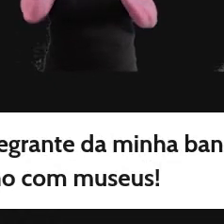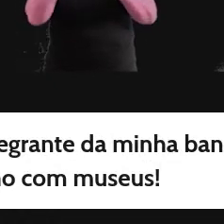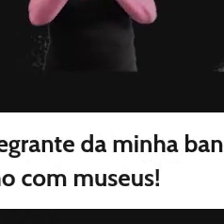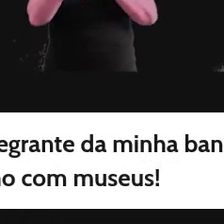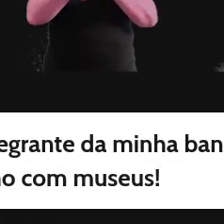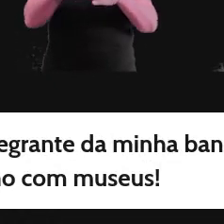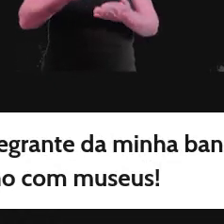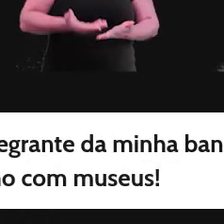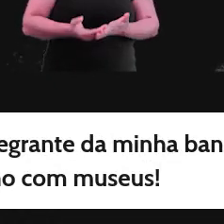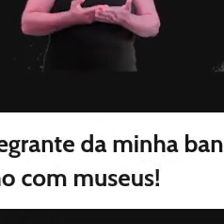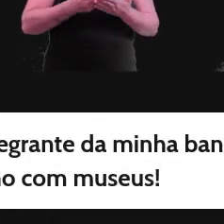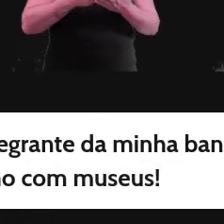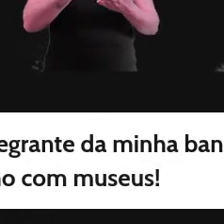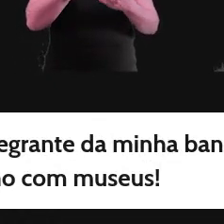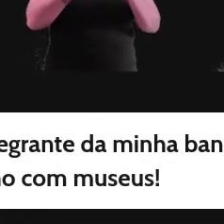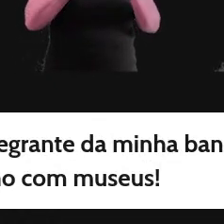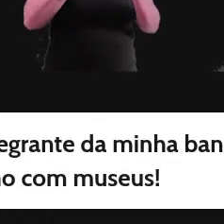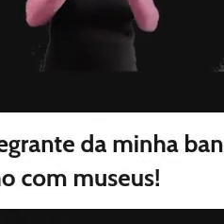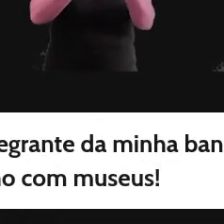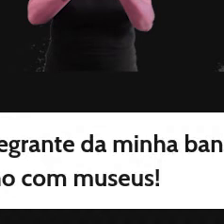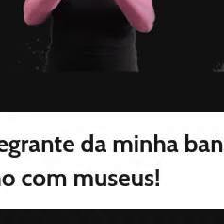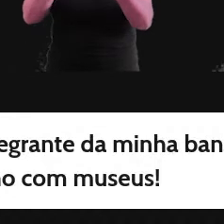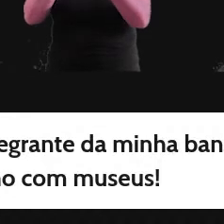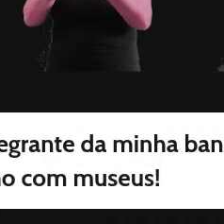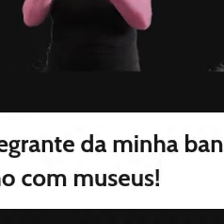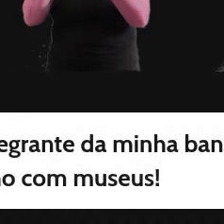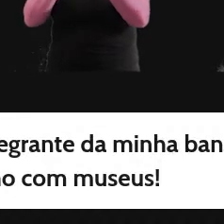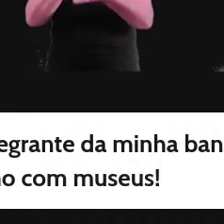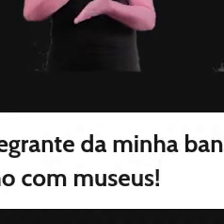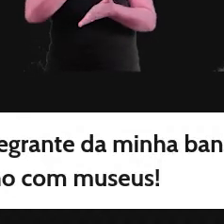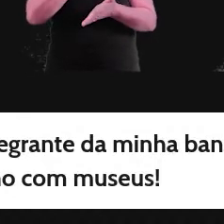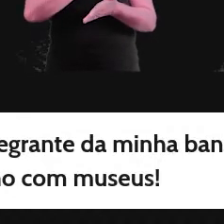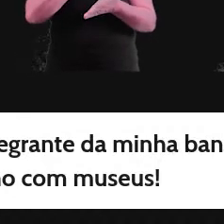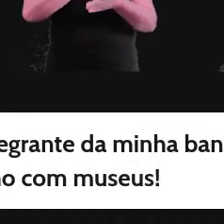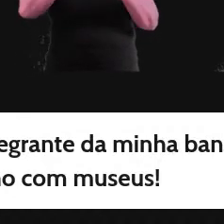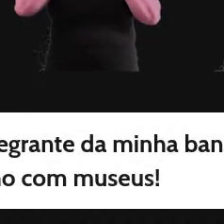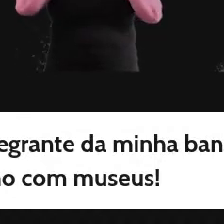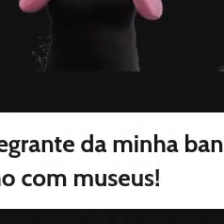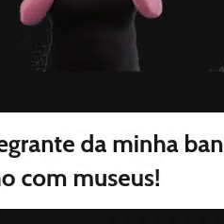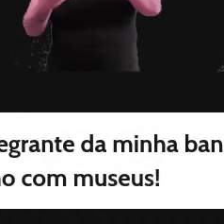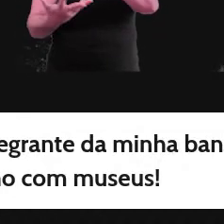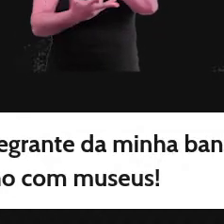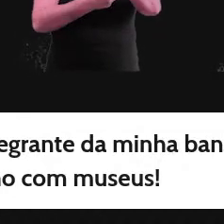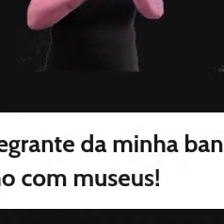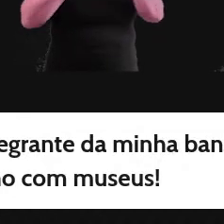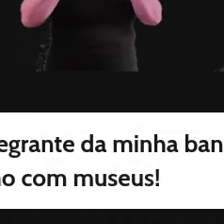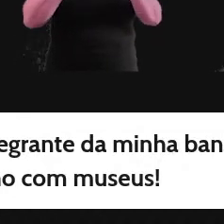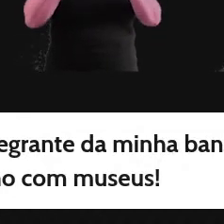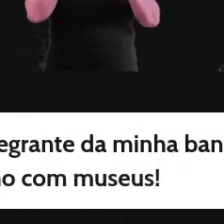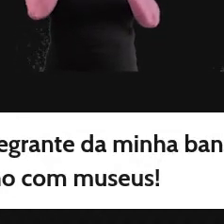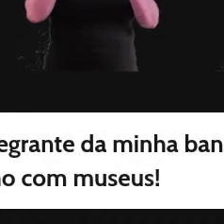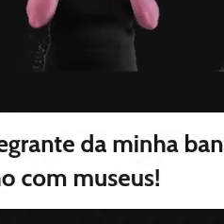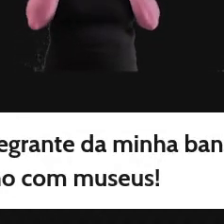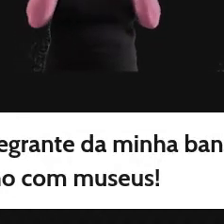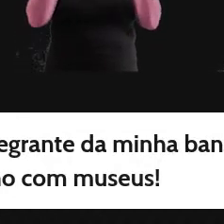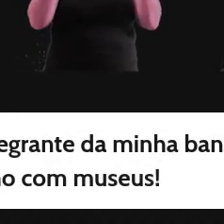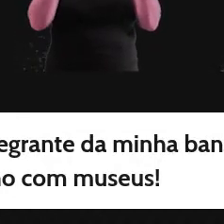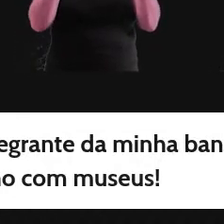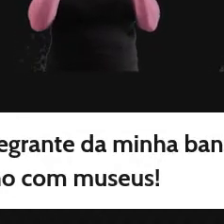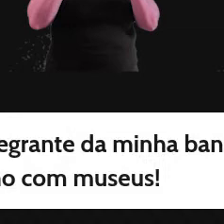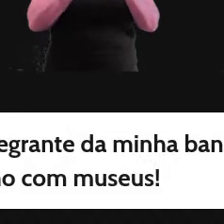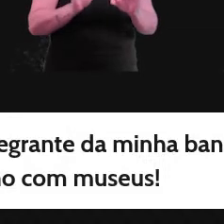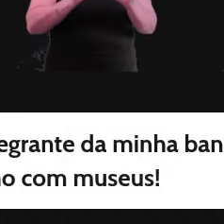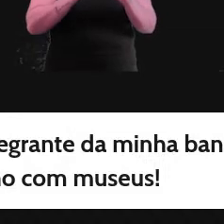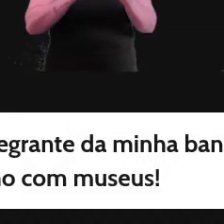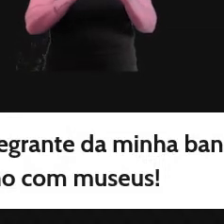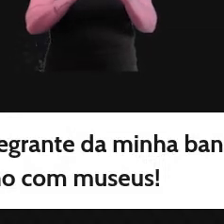obstáculos ainda são imensos, e a pandemia, ela potencializou mais ainda, né, colocou